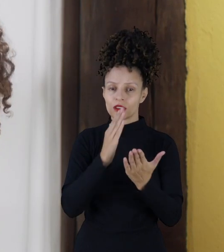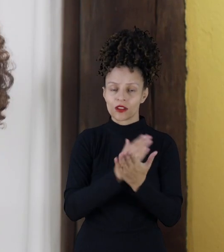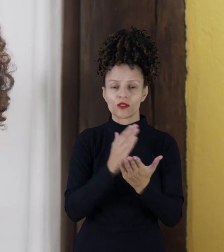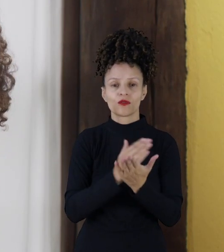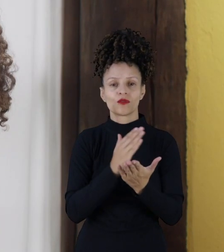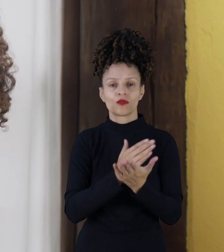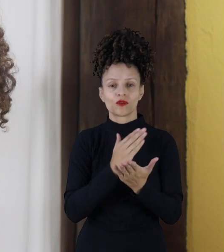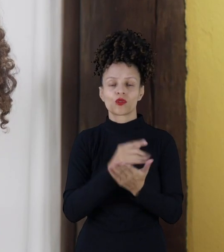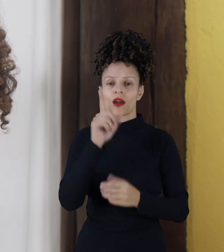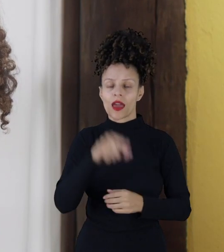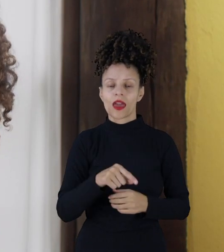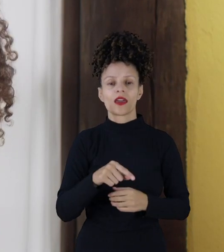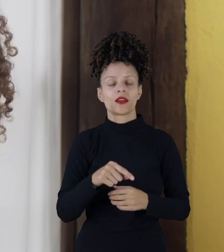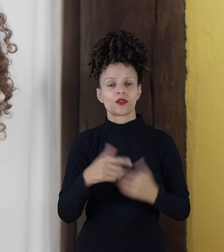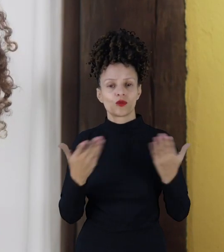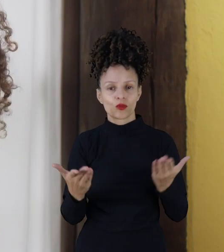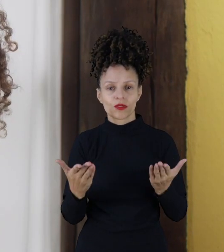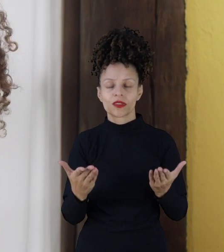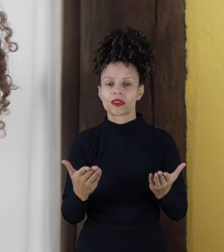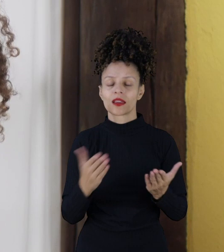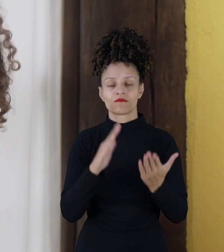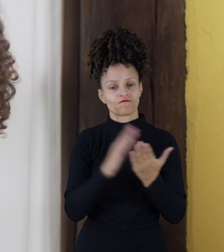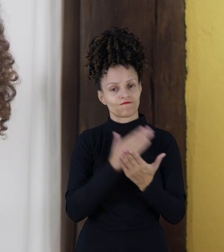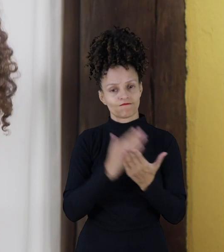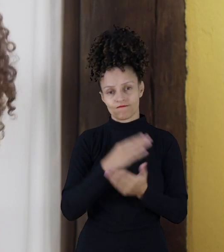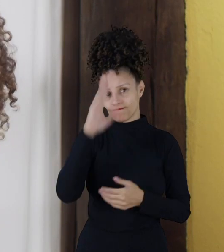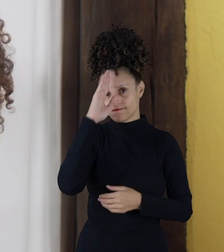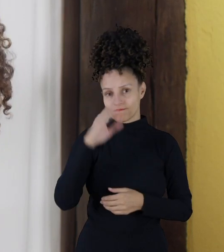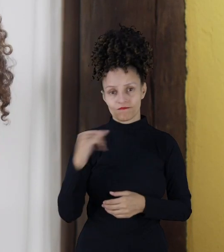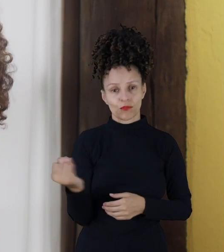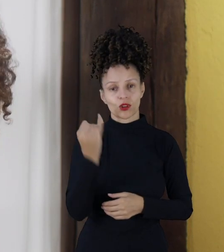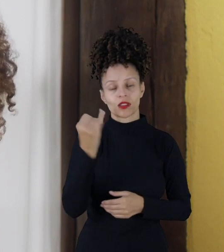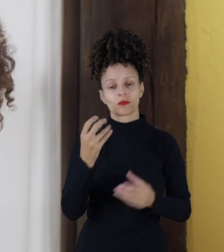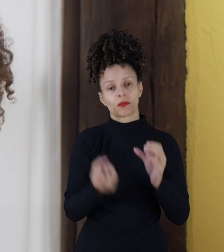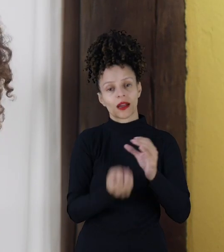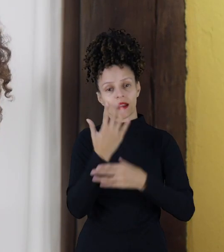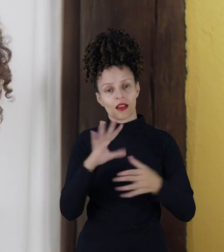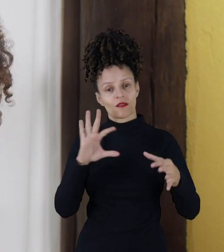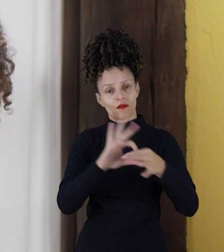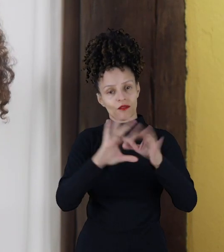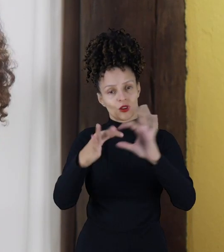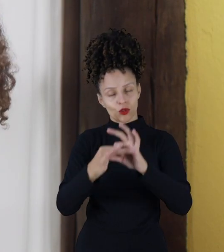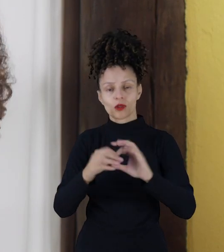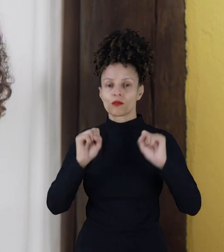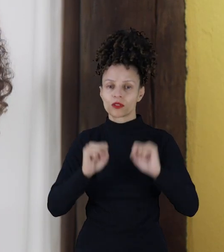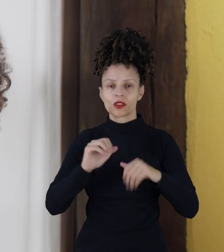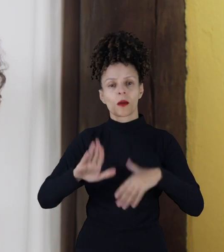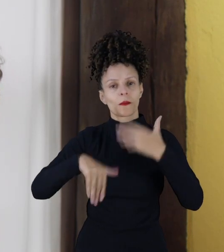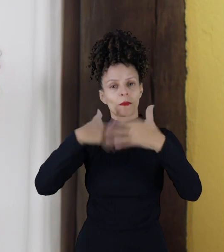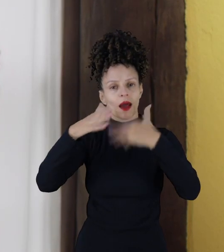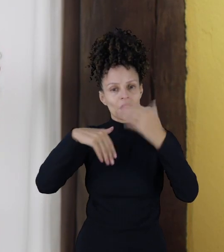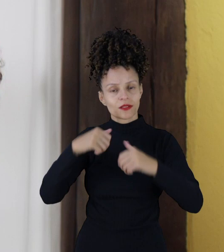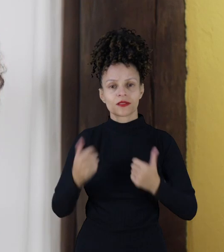livro, ele é um elemento fundamental para criar esses vínculos e que possamos cada